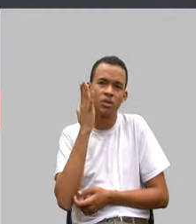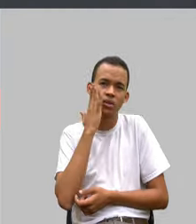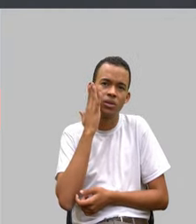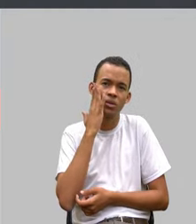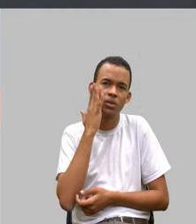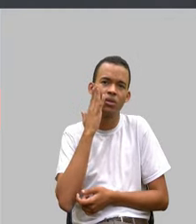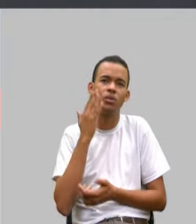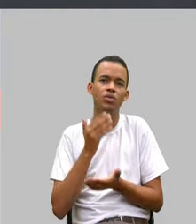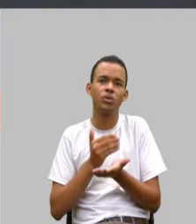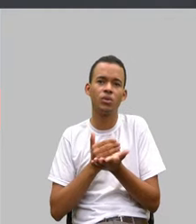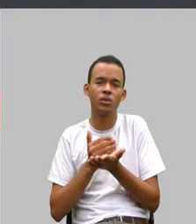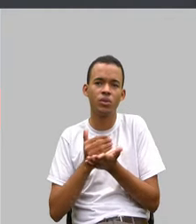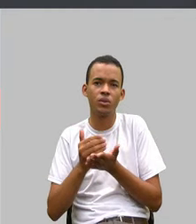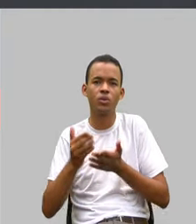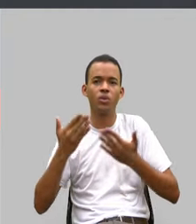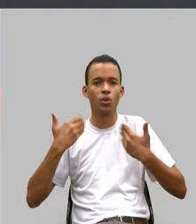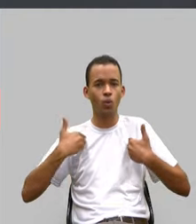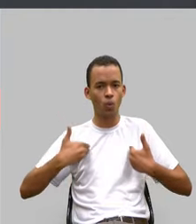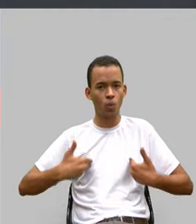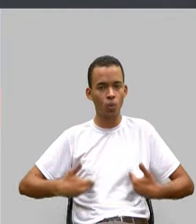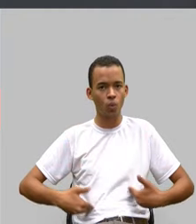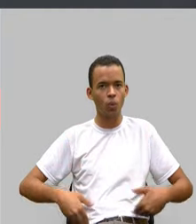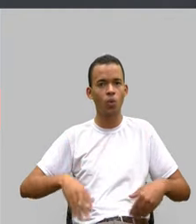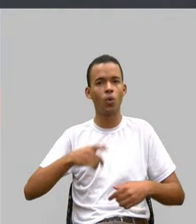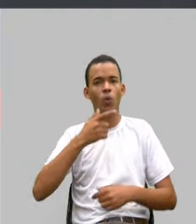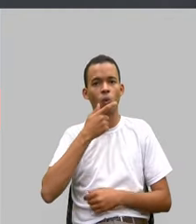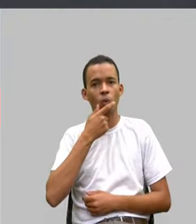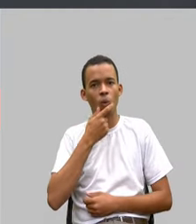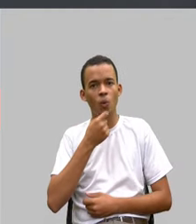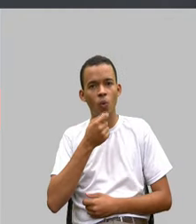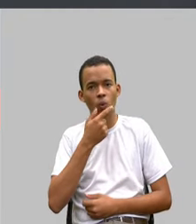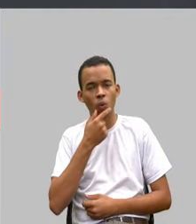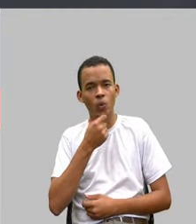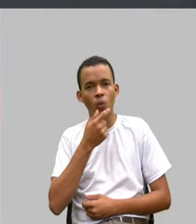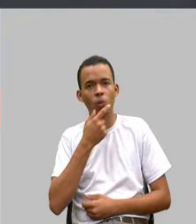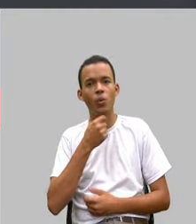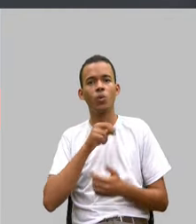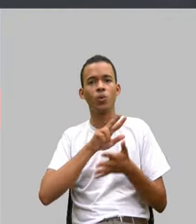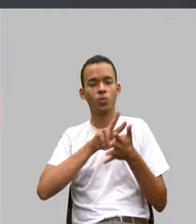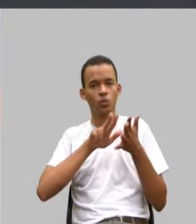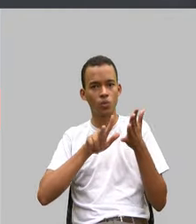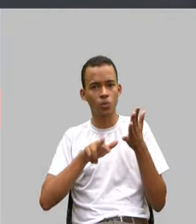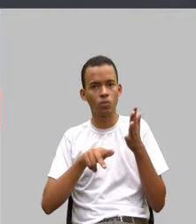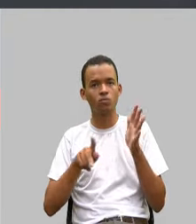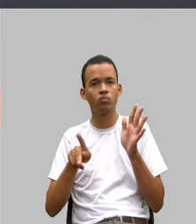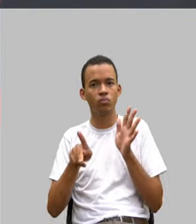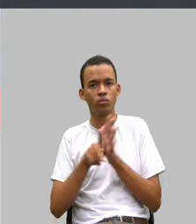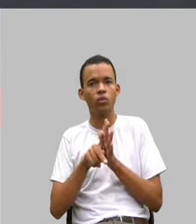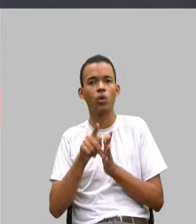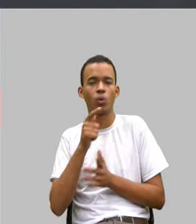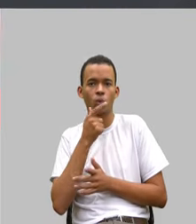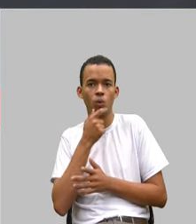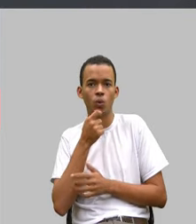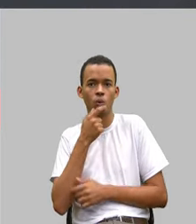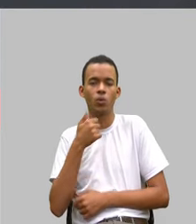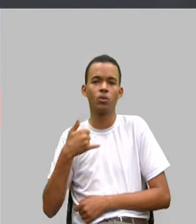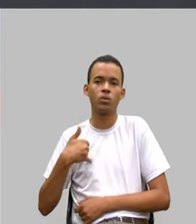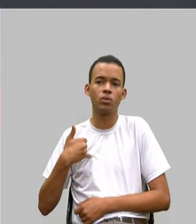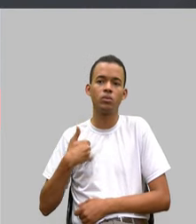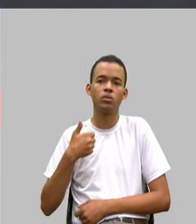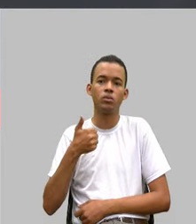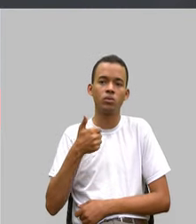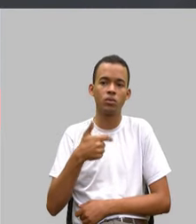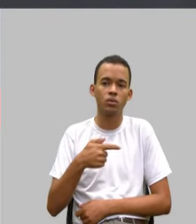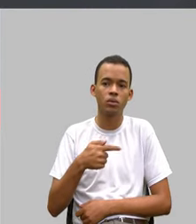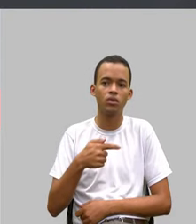filho tava ficando com o corpo de homem com as com as questões todas de de de um menino com 17 18 anos